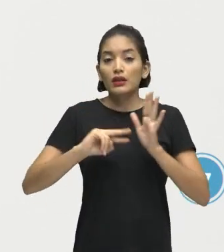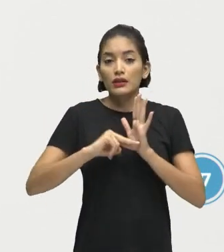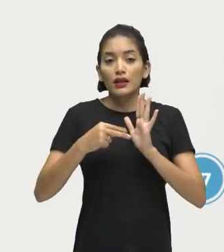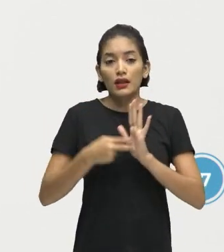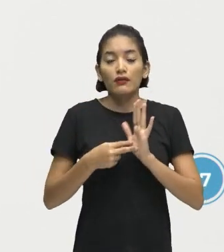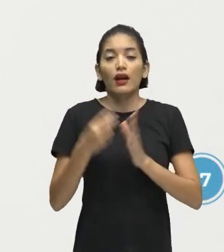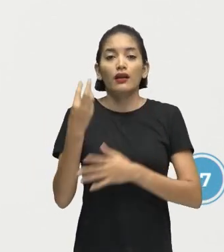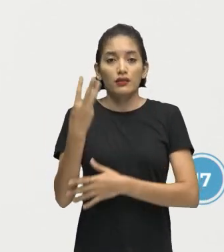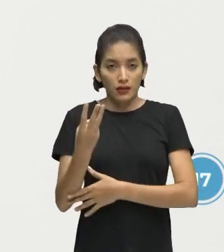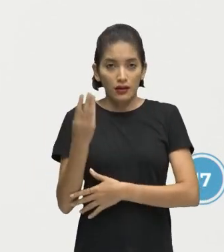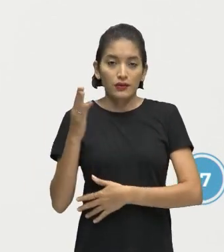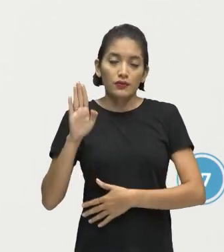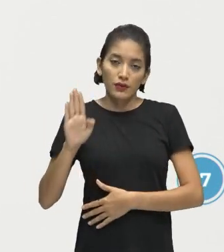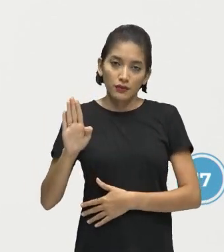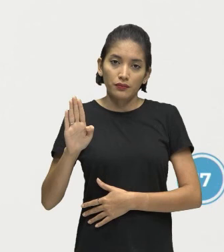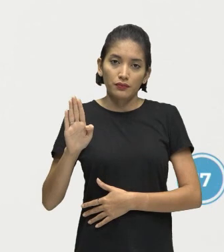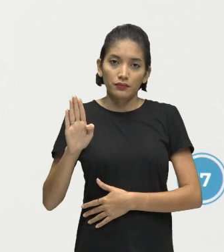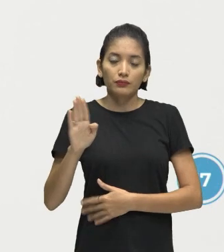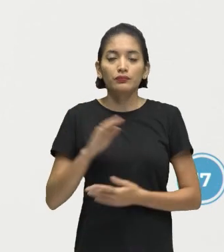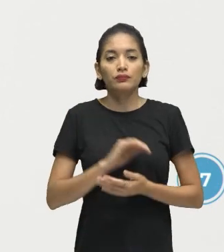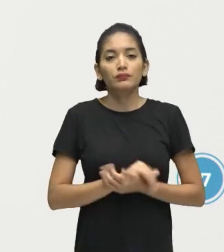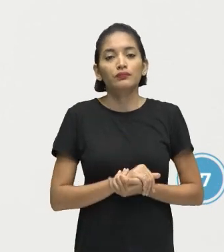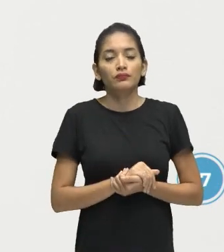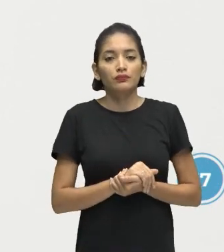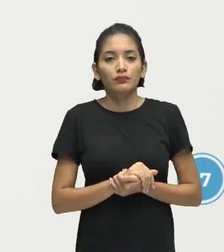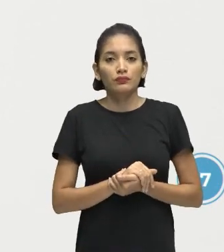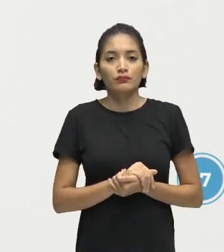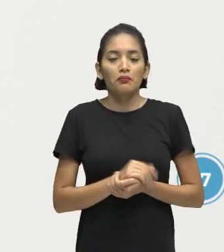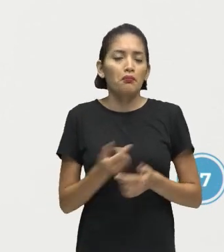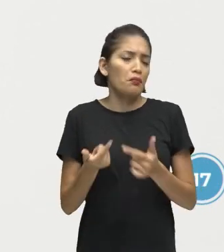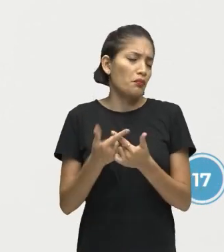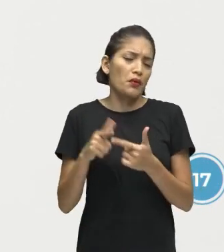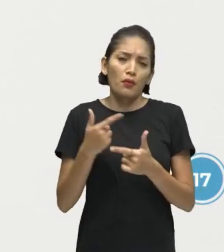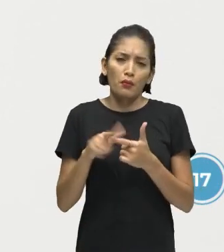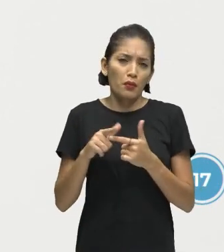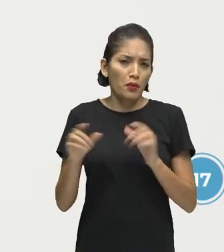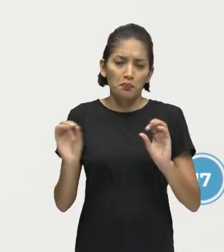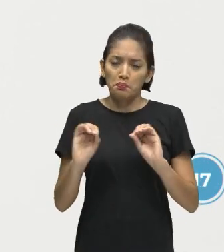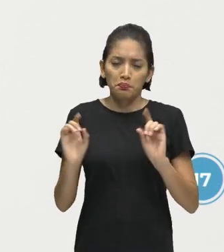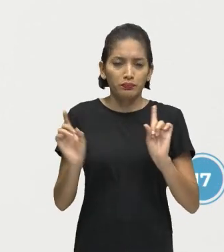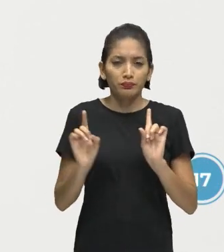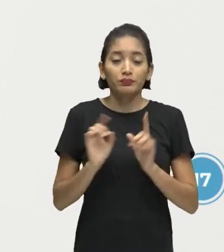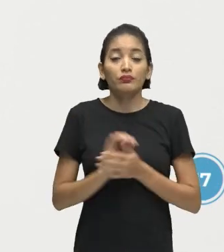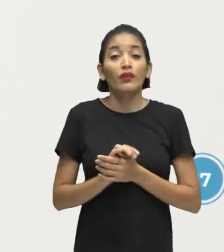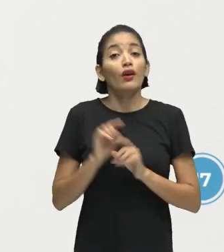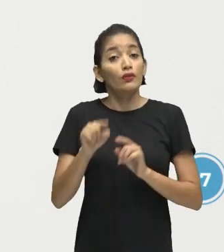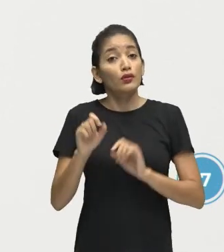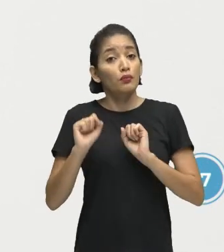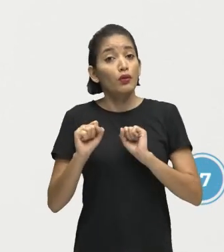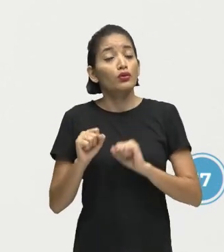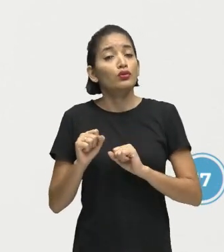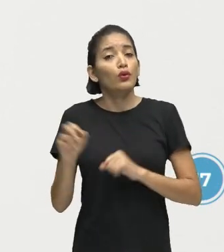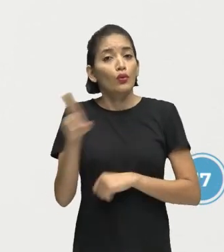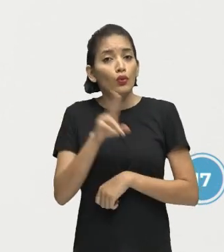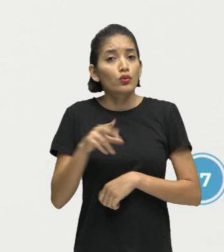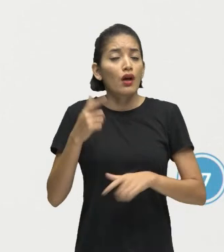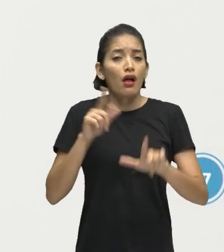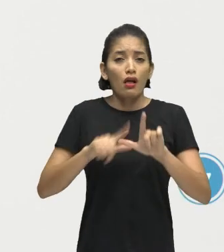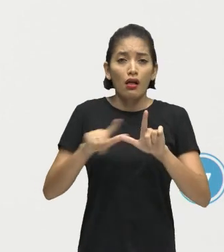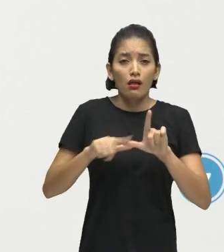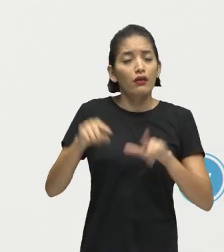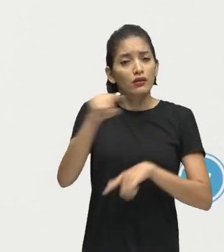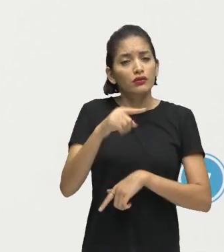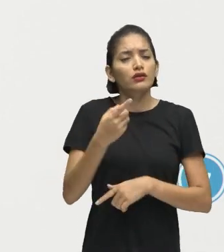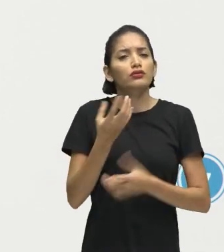vai ser 3b. Não tem problema nenhum, como eu falei, você pode utilizar a letra que